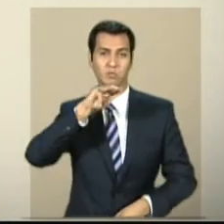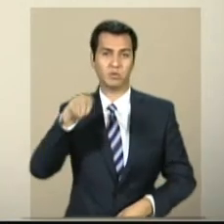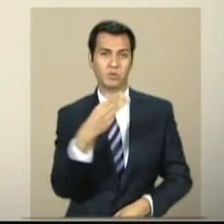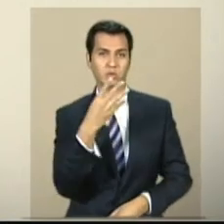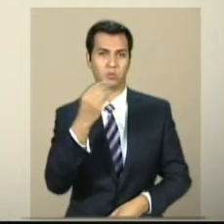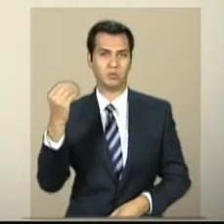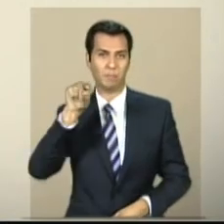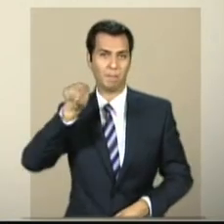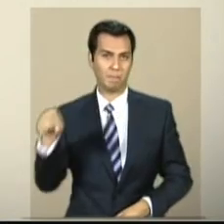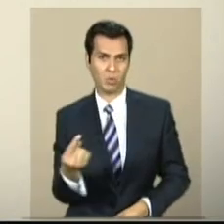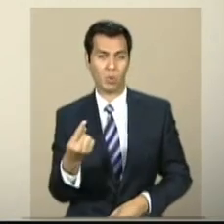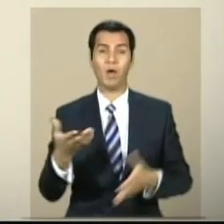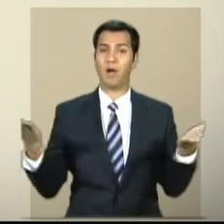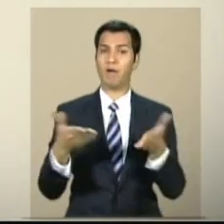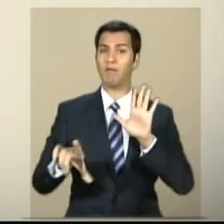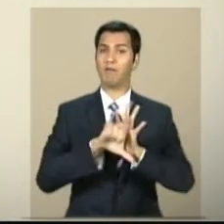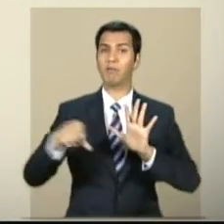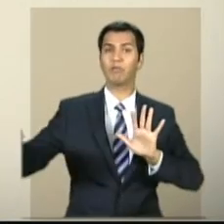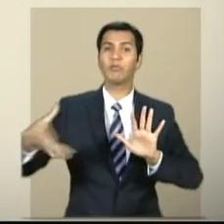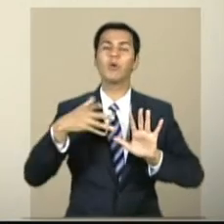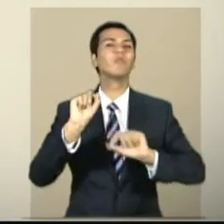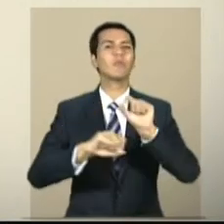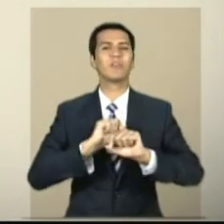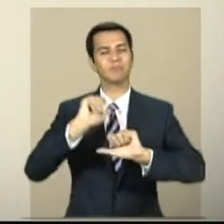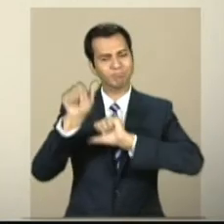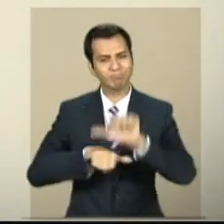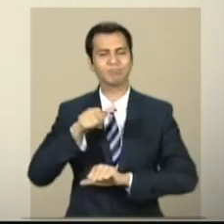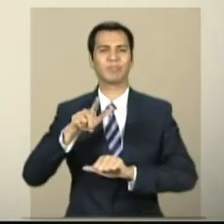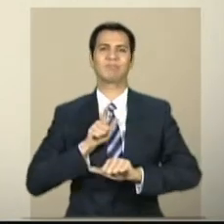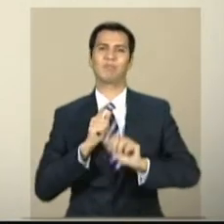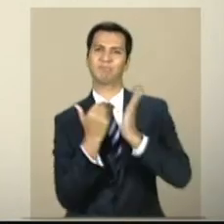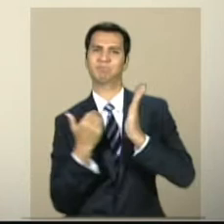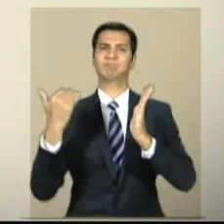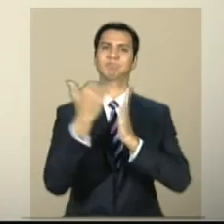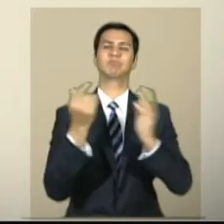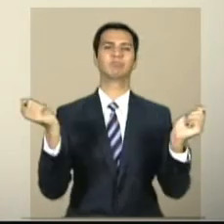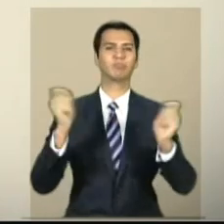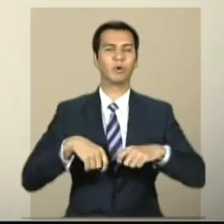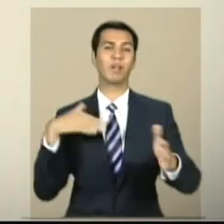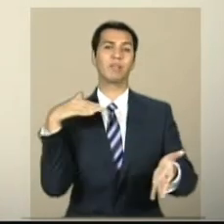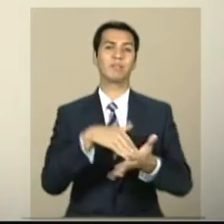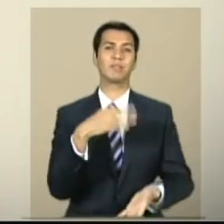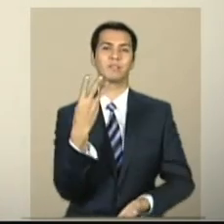R$2.400.000. Com a nova lei, o limite de faturamento anual passou para até